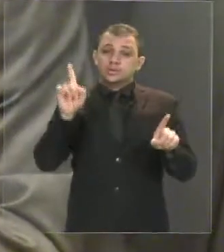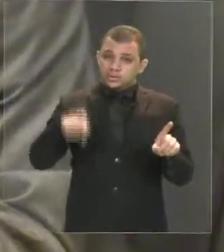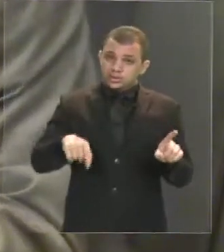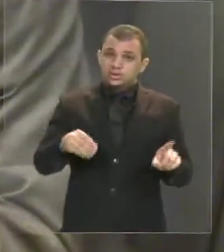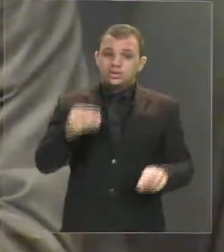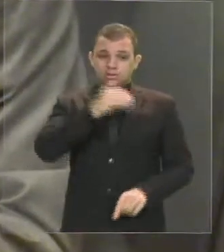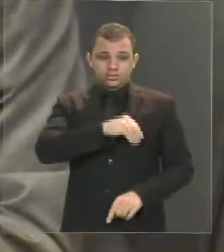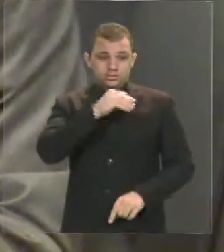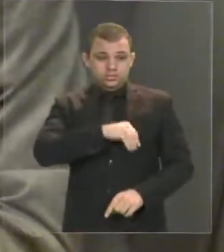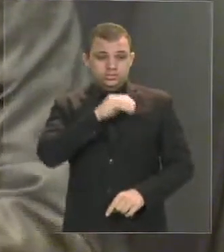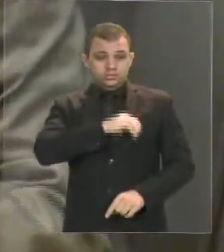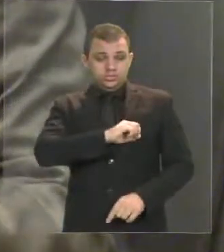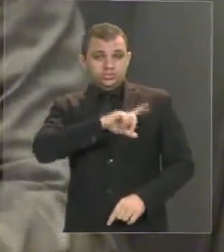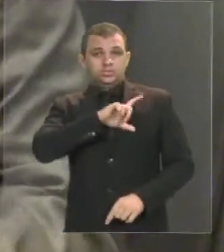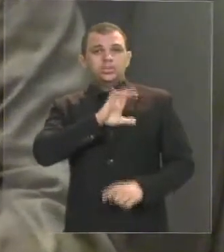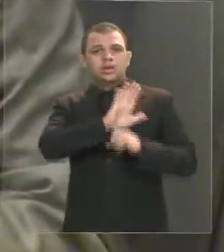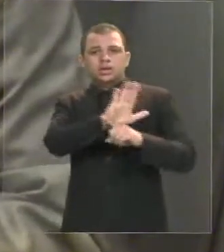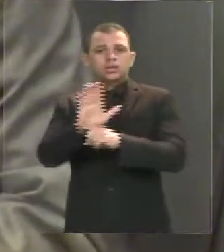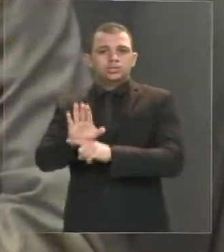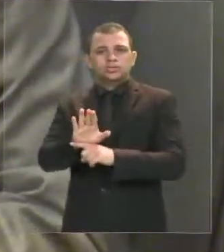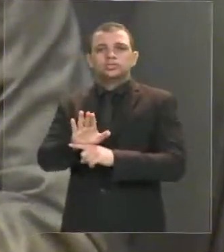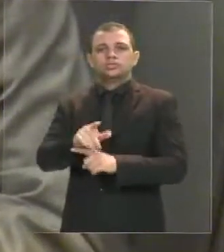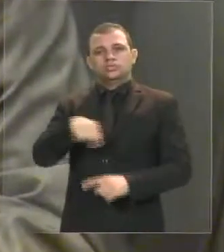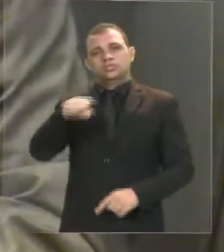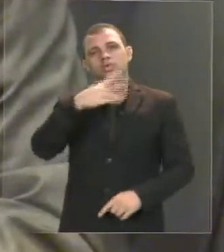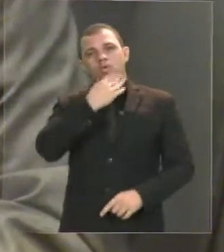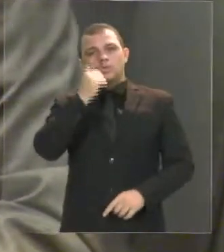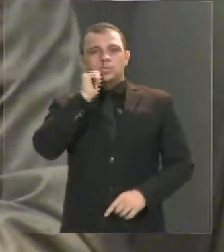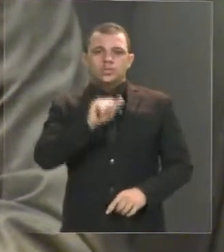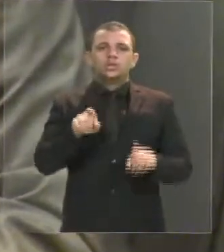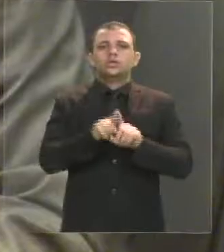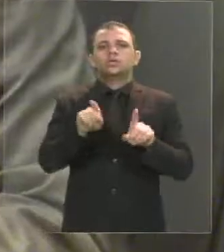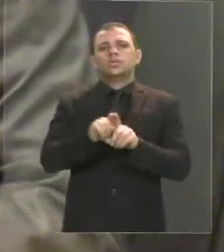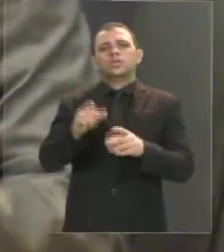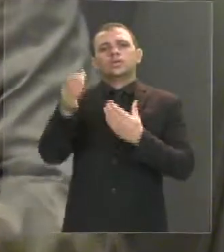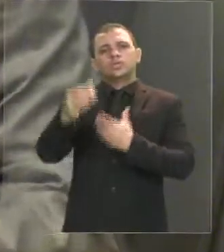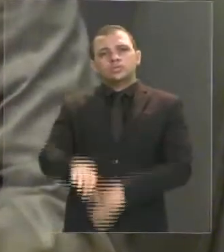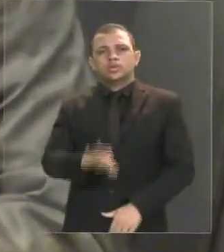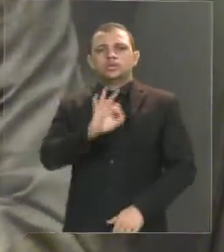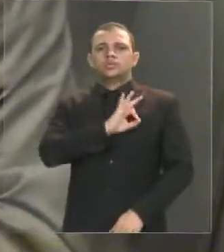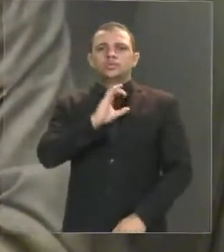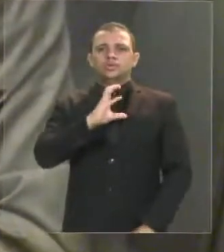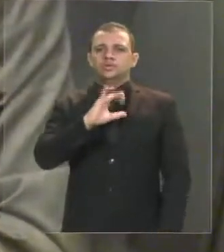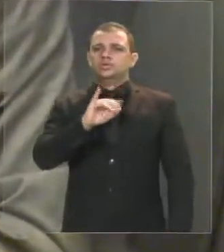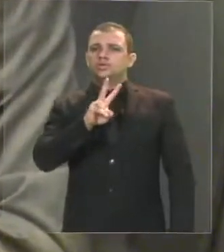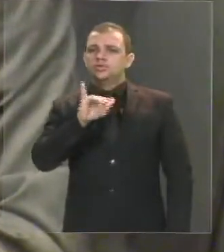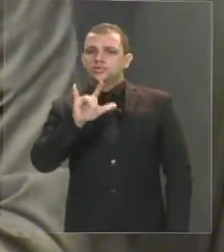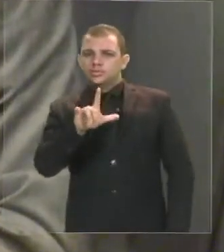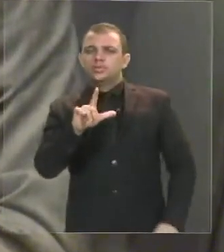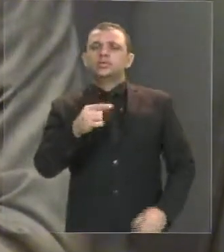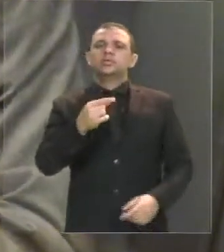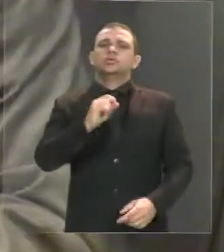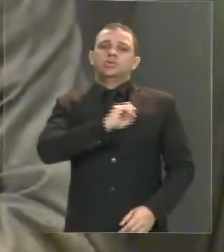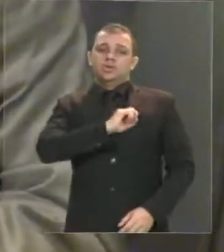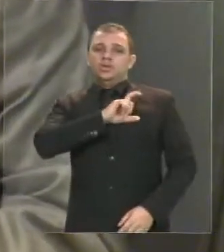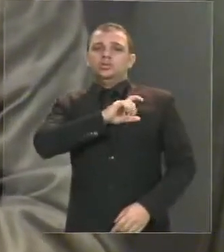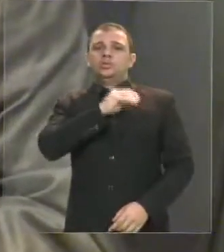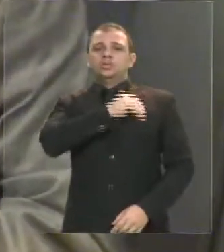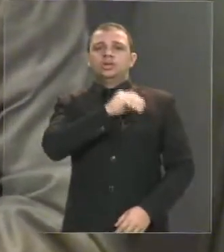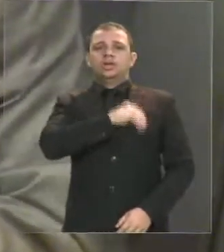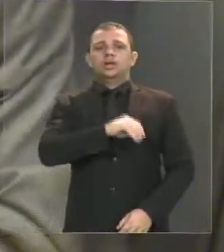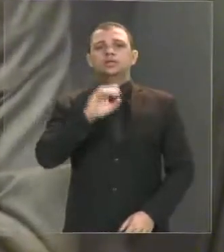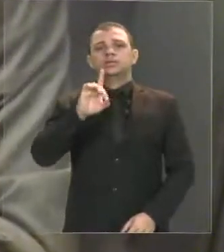Maranhão. Não só as promoções, os concursados da Polícia Civil que foram chamados, o aumento para os delegados, e o que nós